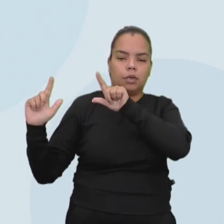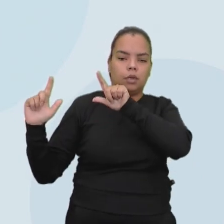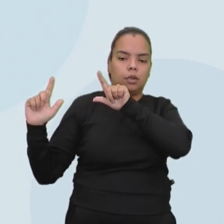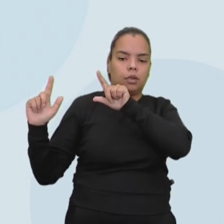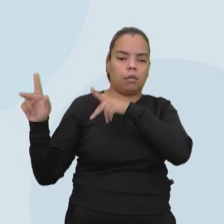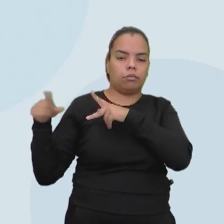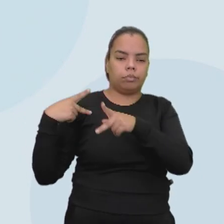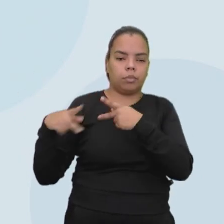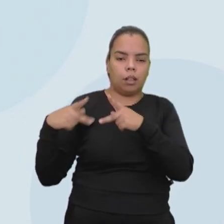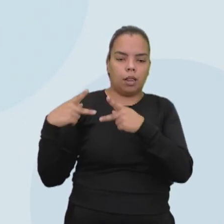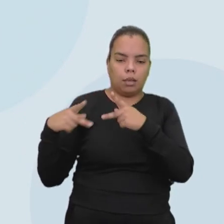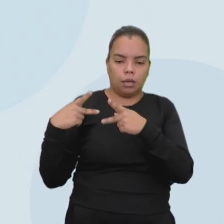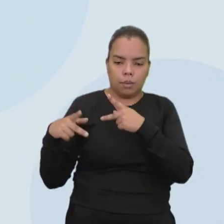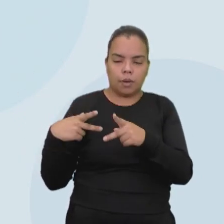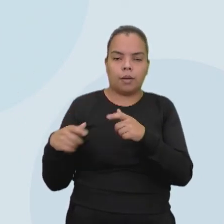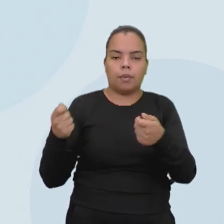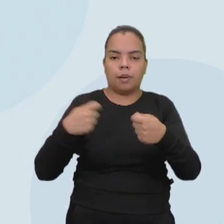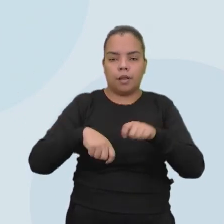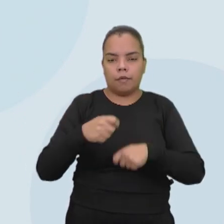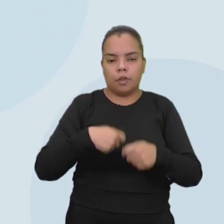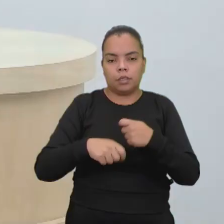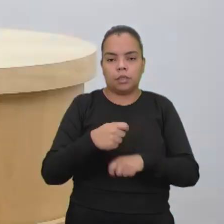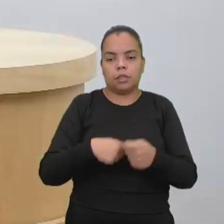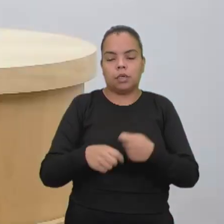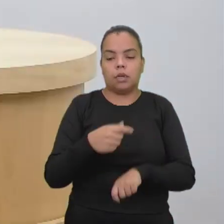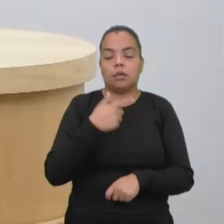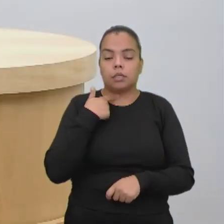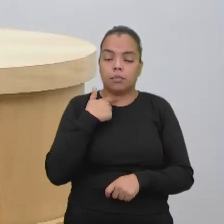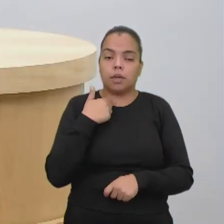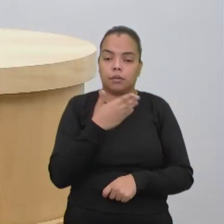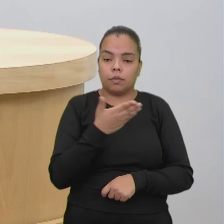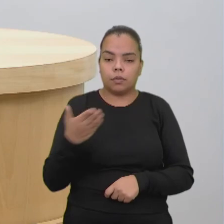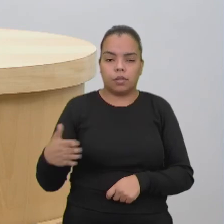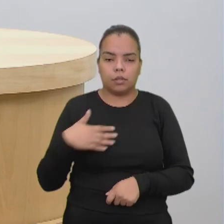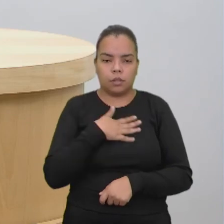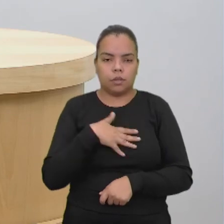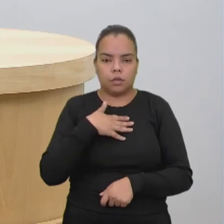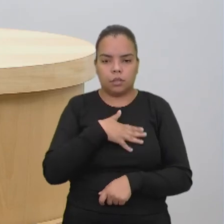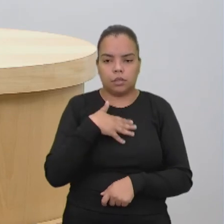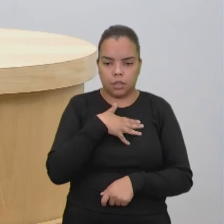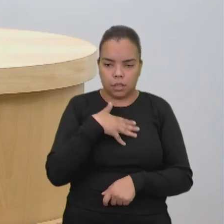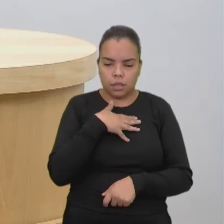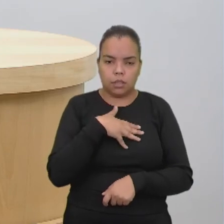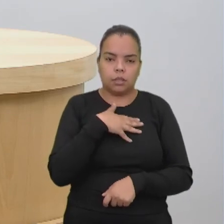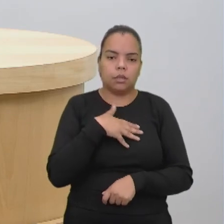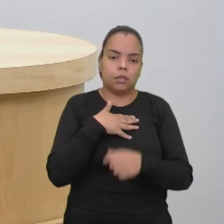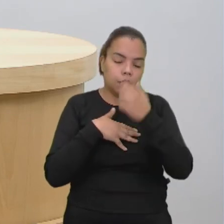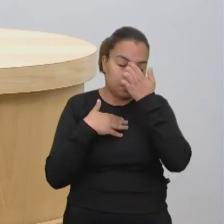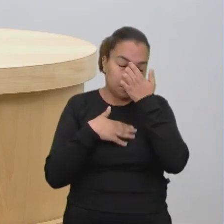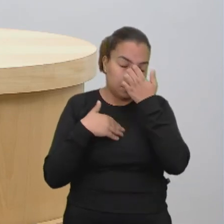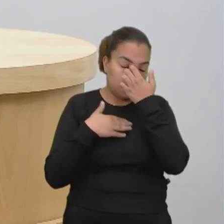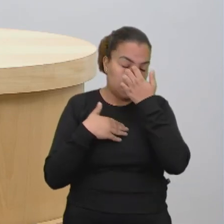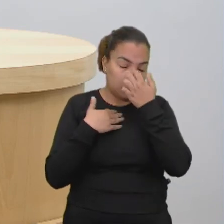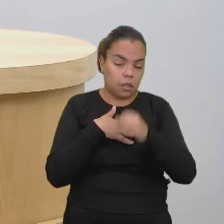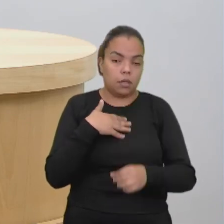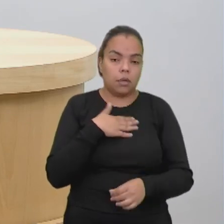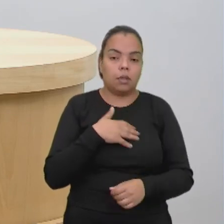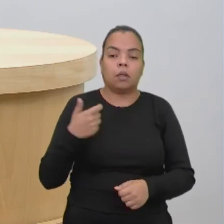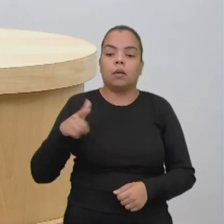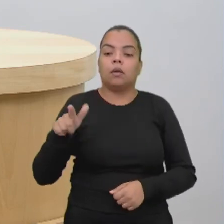vocês estarem avaliando a aula. Espero que tenham gostado. E aí nós estaremos aí apresentando outras aulas aí